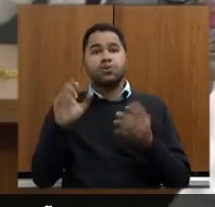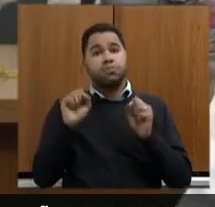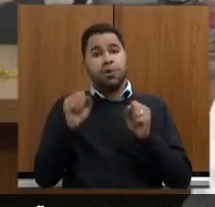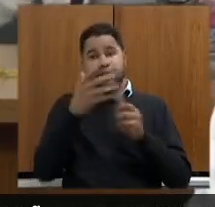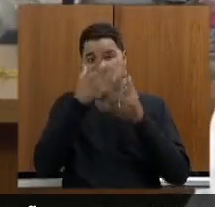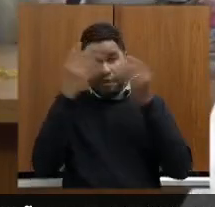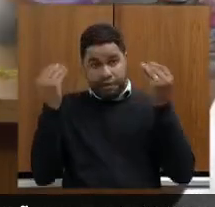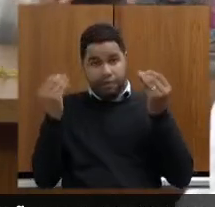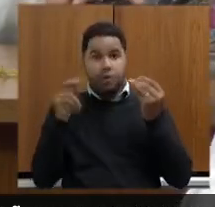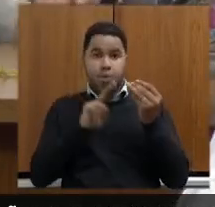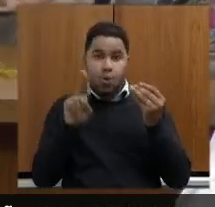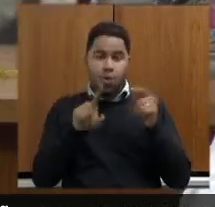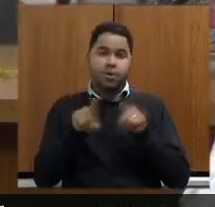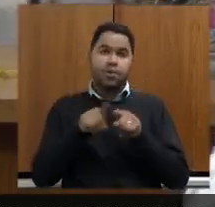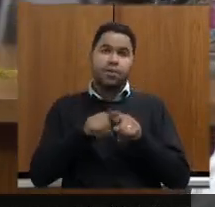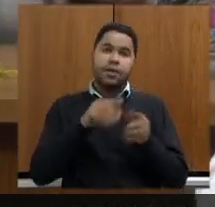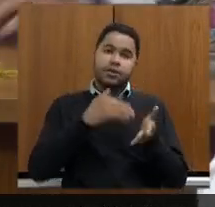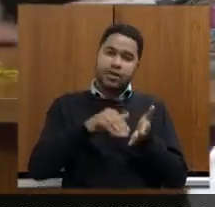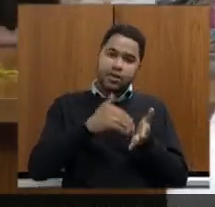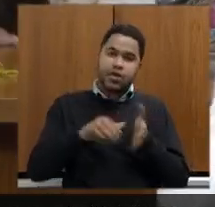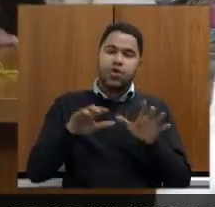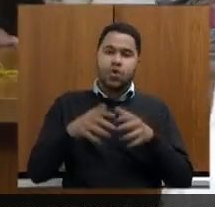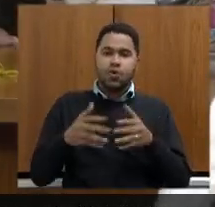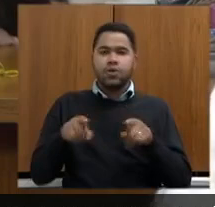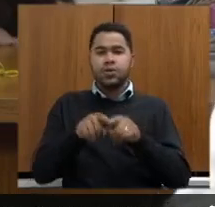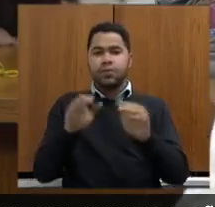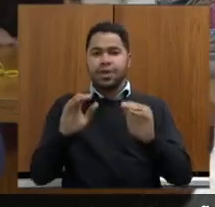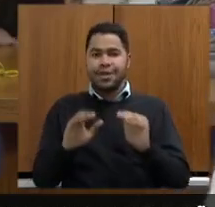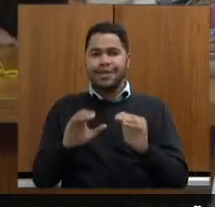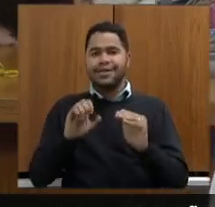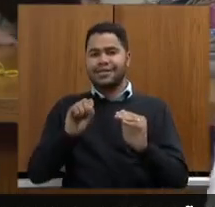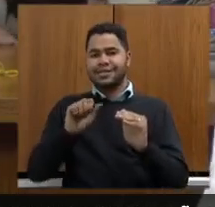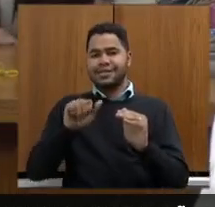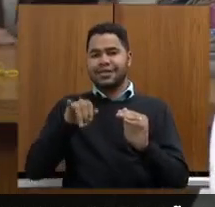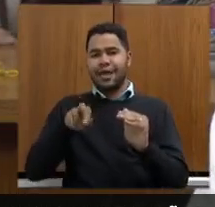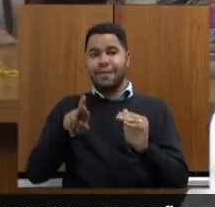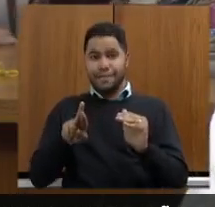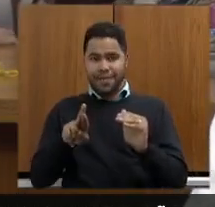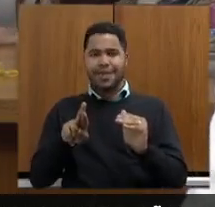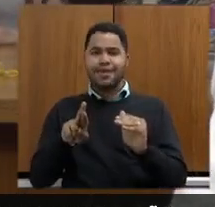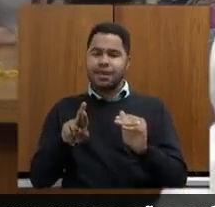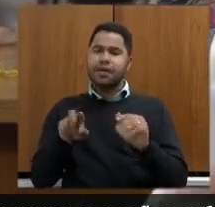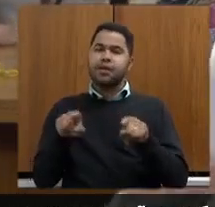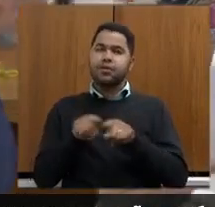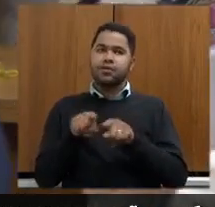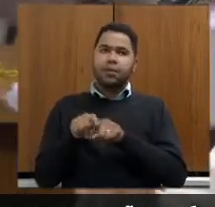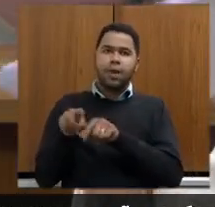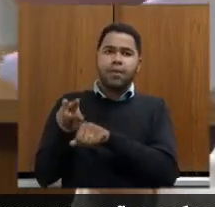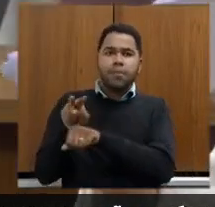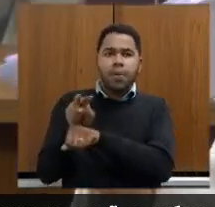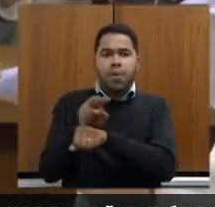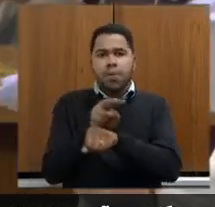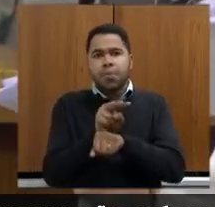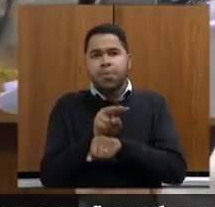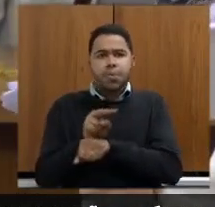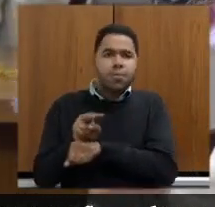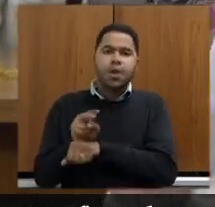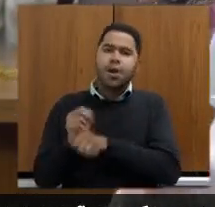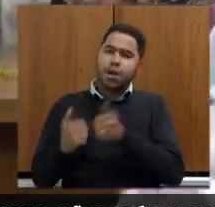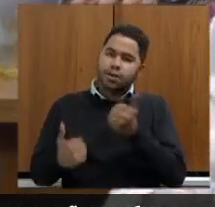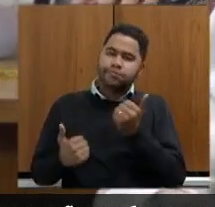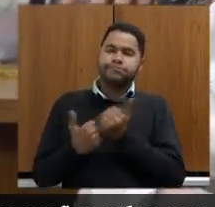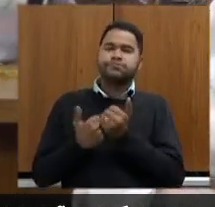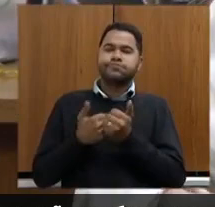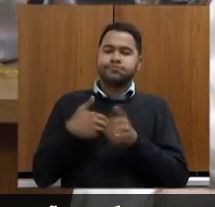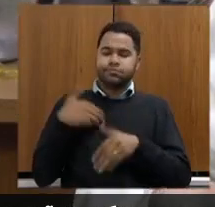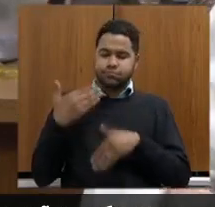esqueci o nome a minha equipe também da secretaria de governo o subsecretário Samir também que tomou conta aqui né da de nos